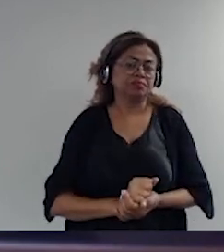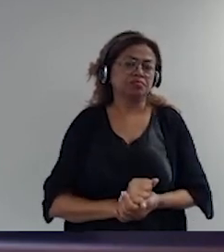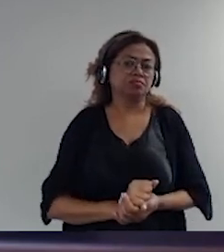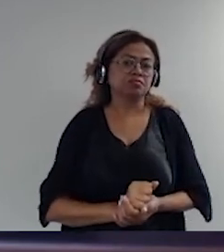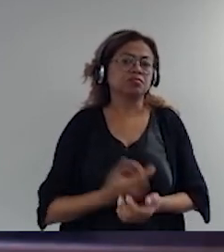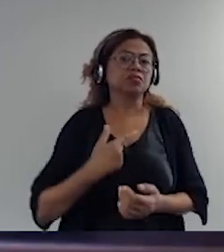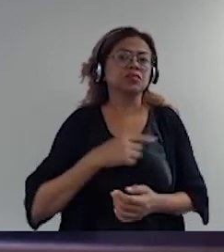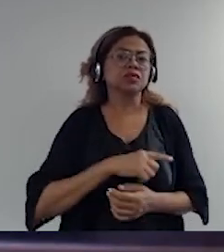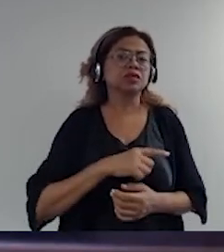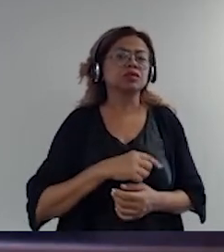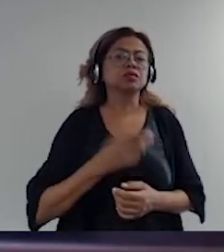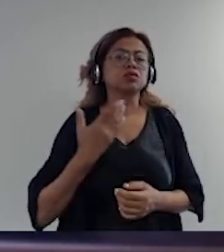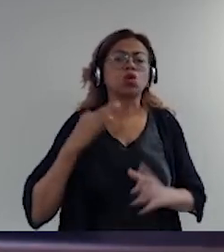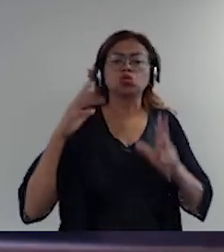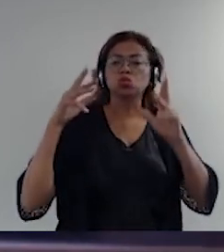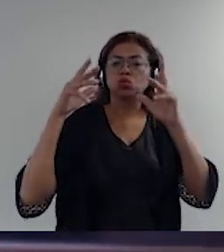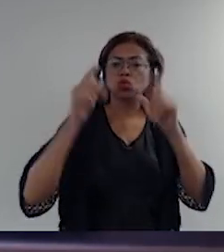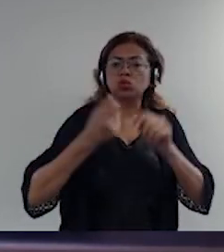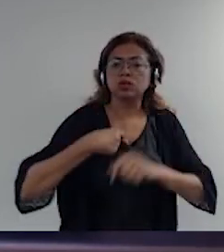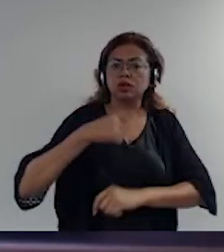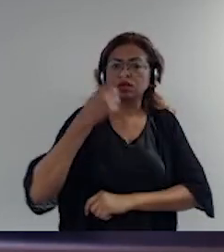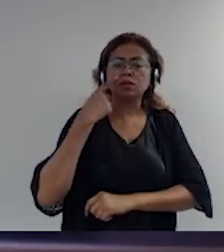Pelo menos todas que eu vi,